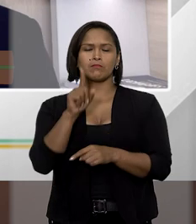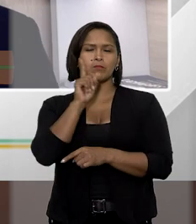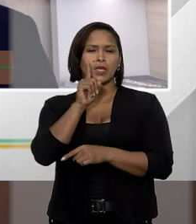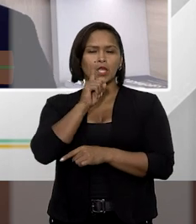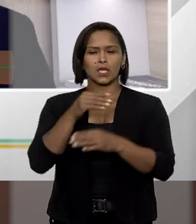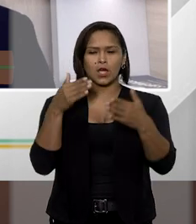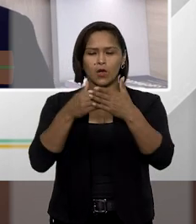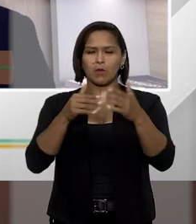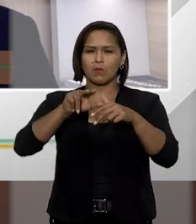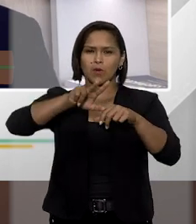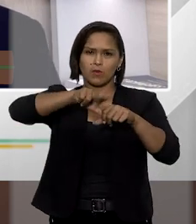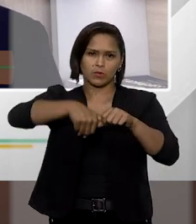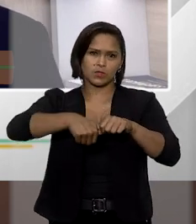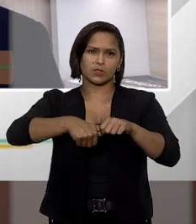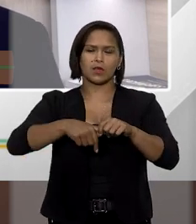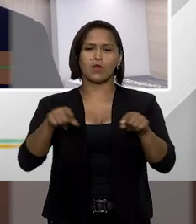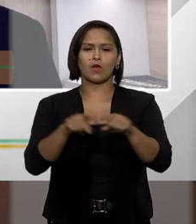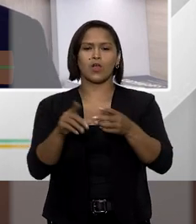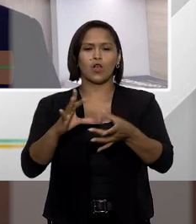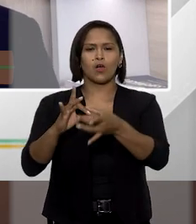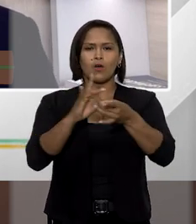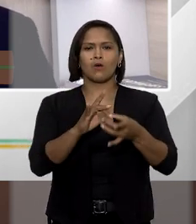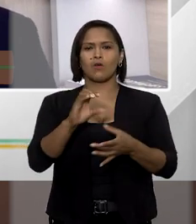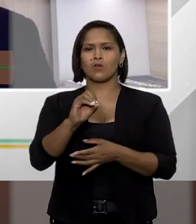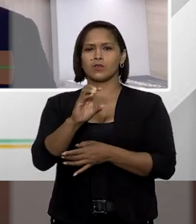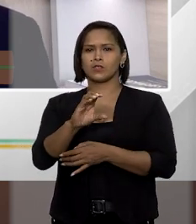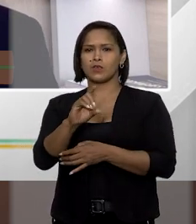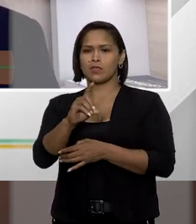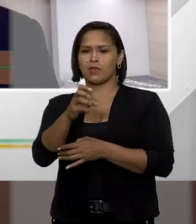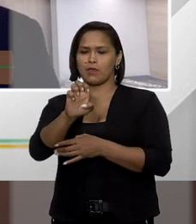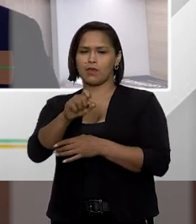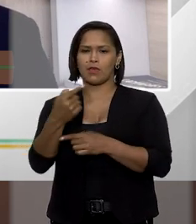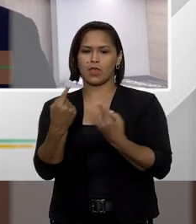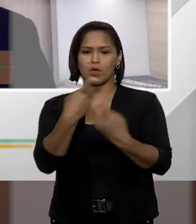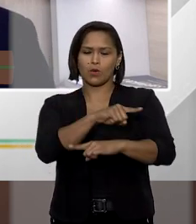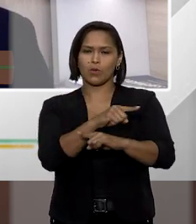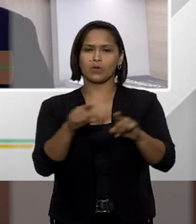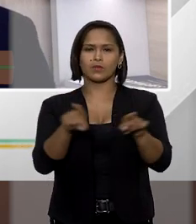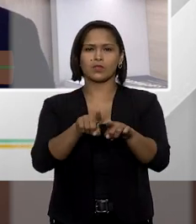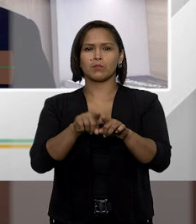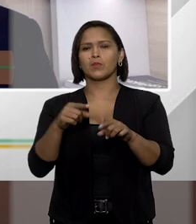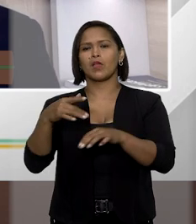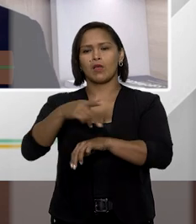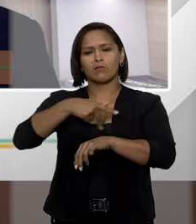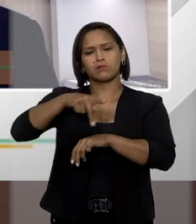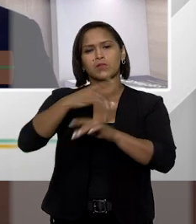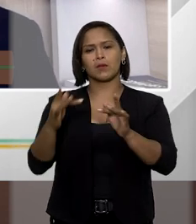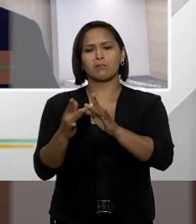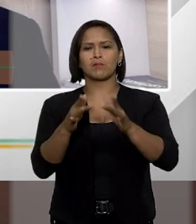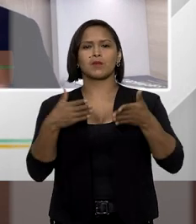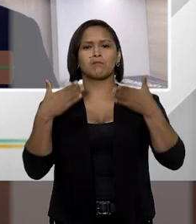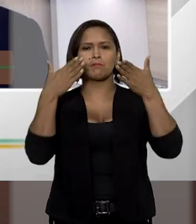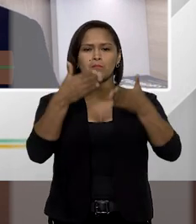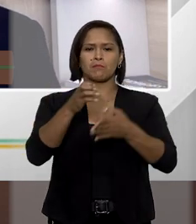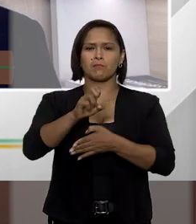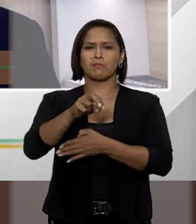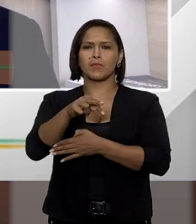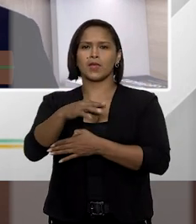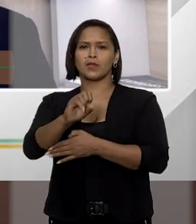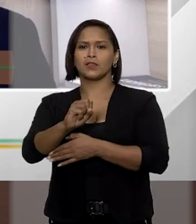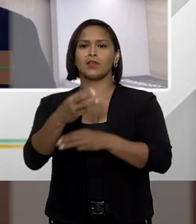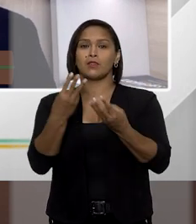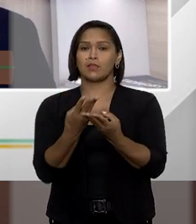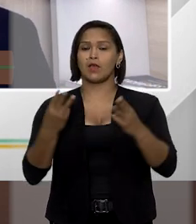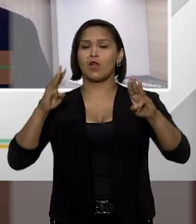de Combate à Corrupção, Convenção da OCDE contra o Suborno Transnacional, Convenção de Mérida, que é a Convenção